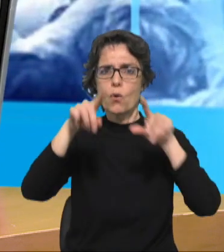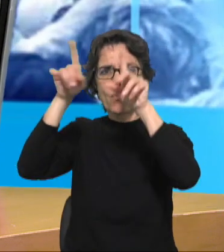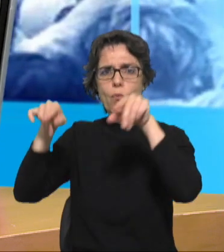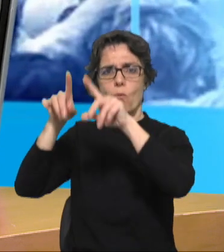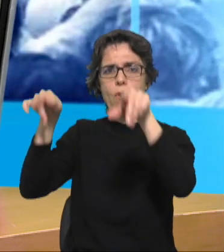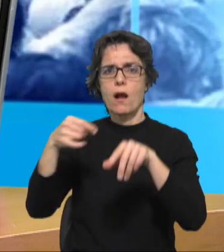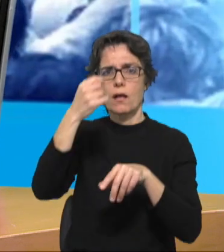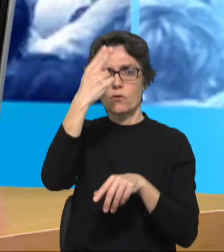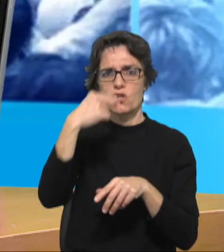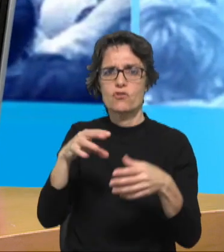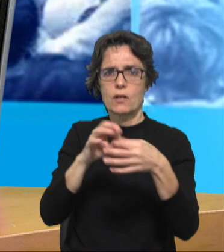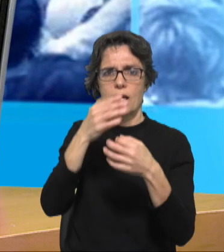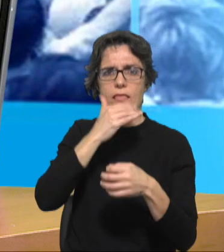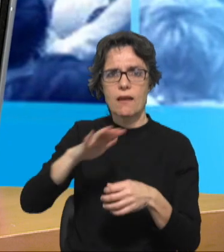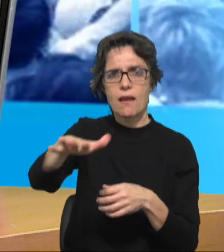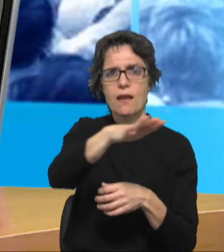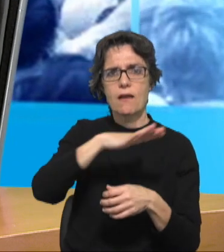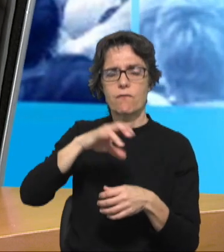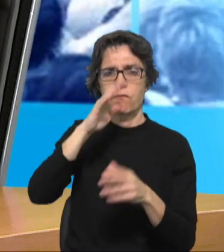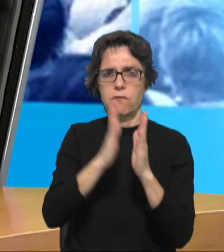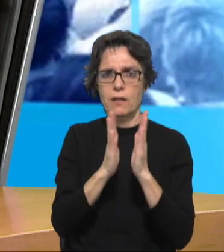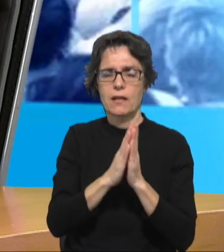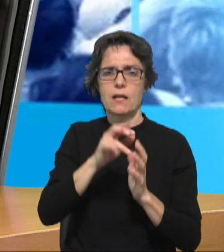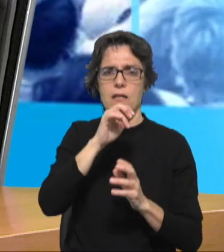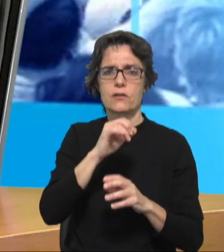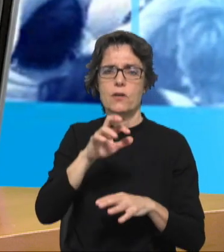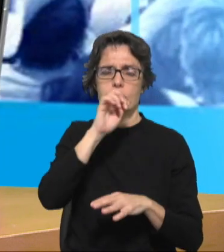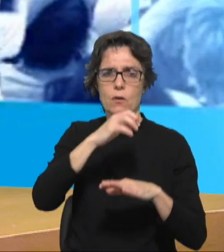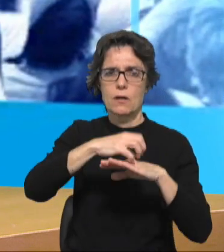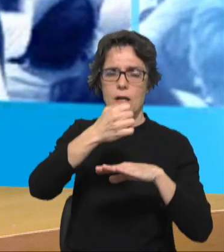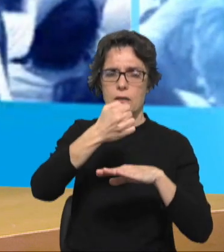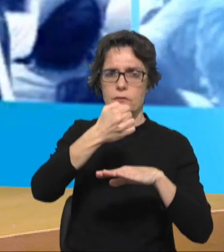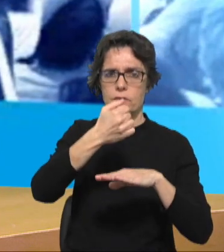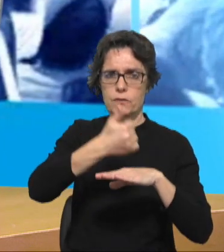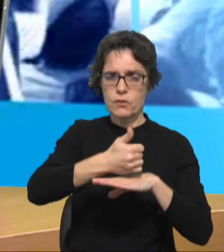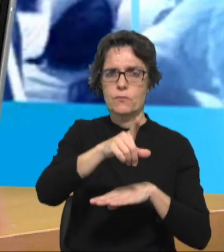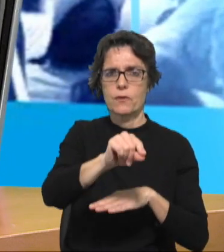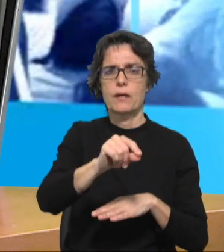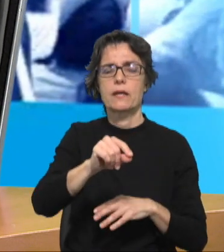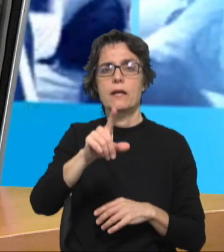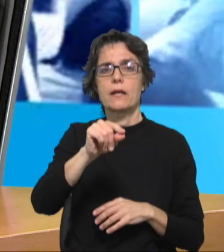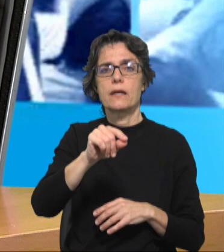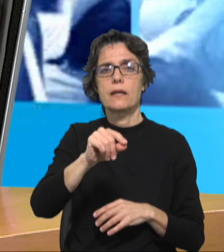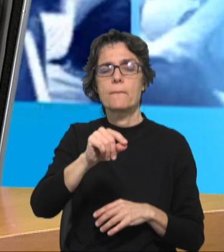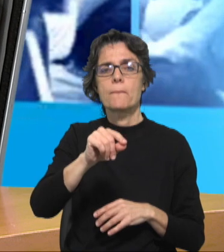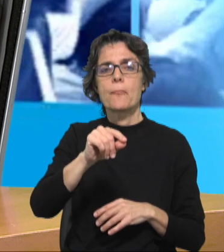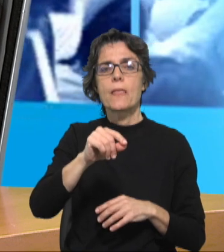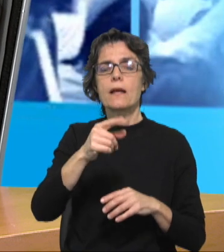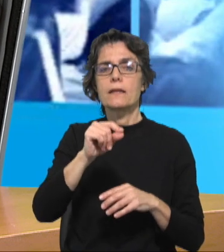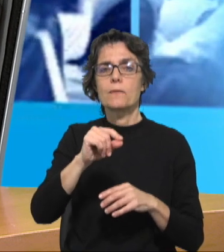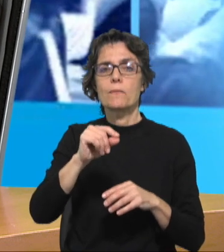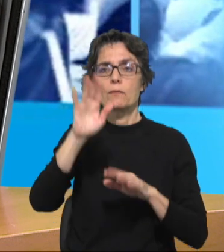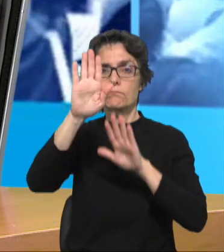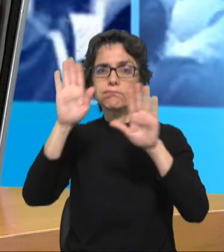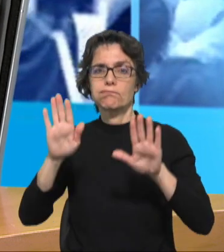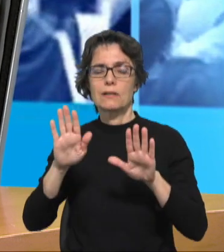Évora, que também vale a pena, só por si já valia a pena entrar nessa sala, e vamos ter um painel com algumas das capas históricas da